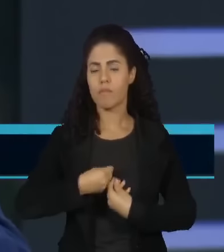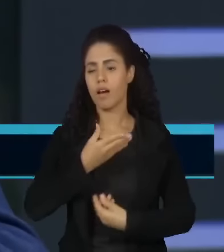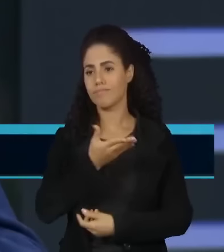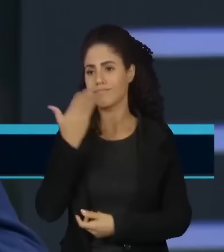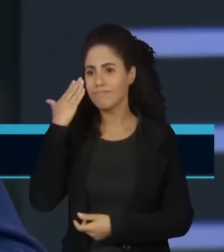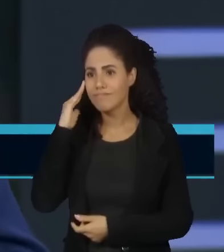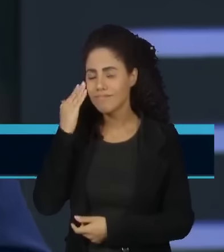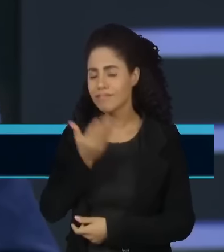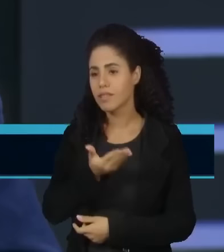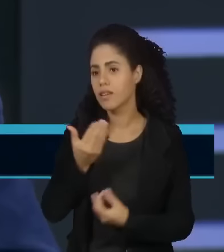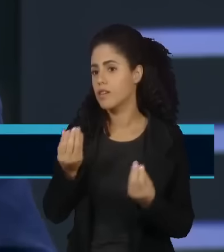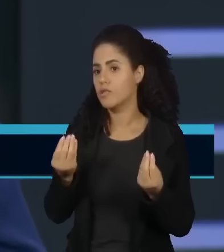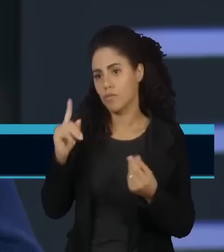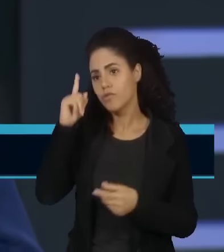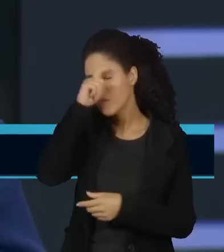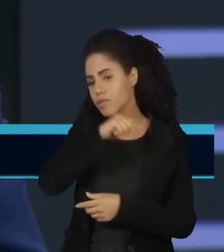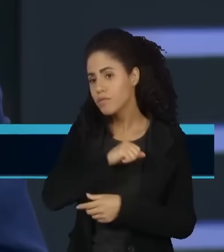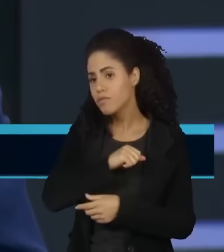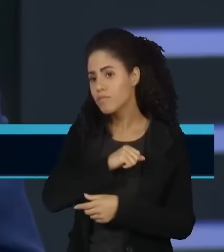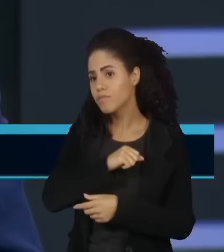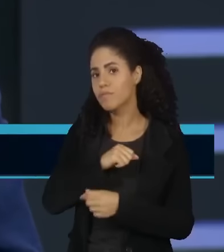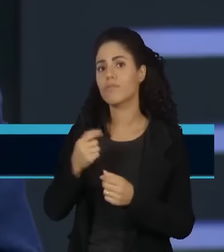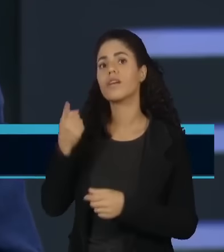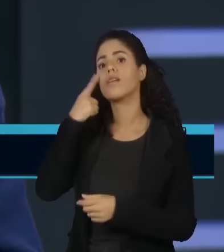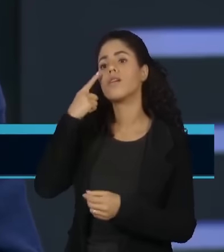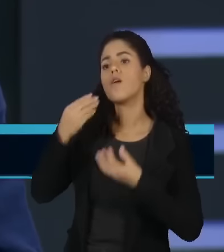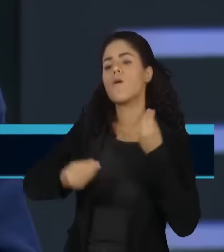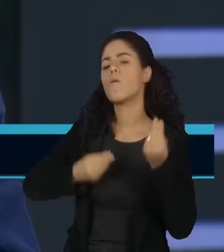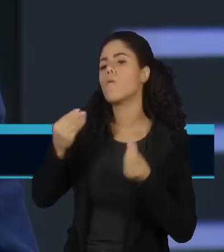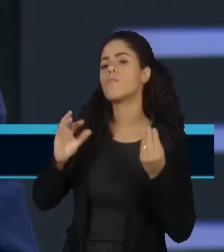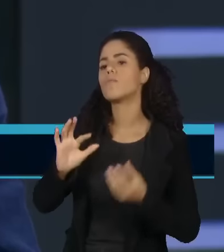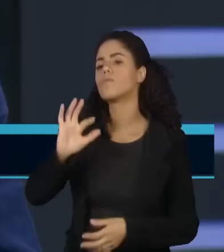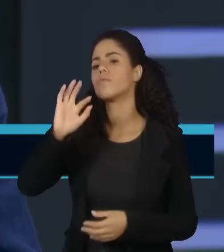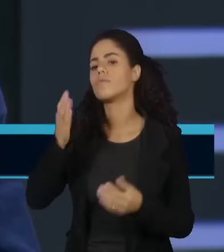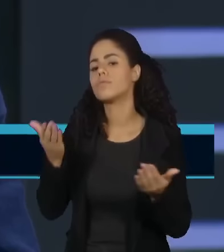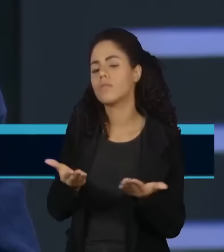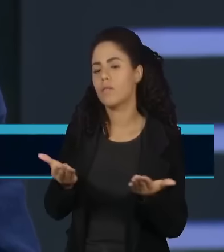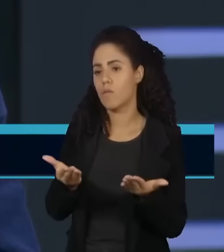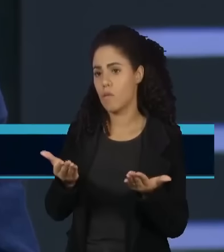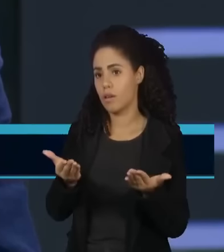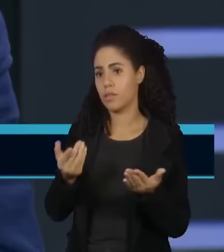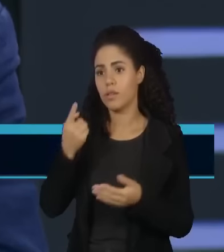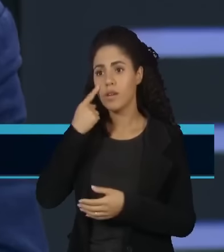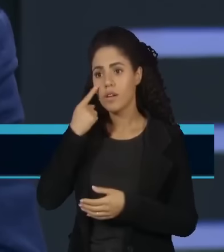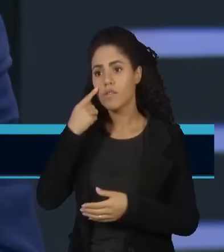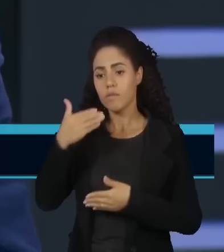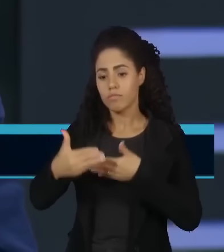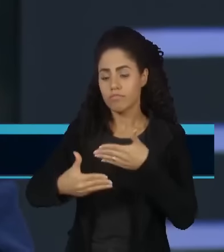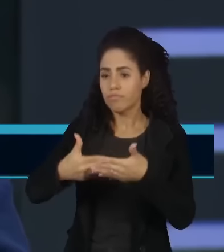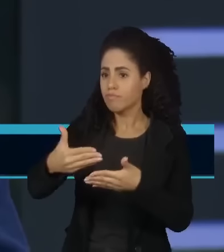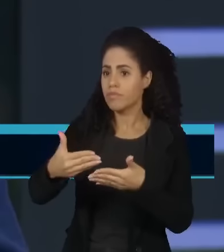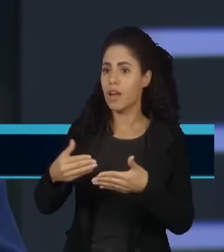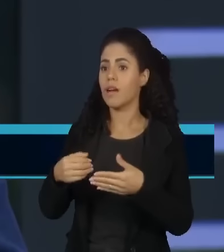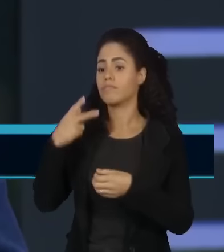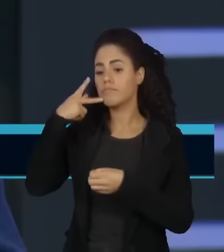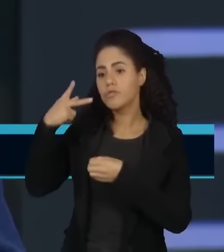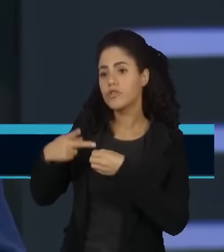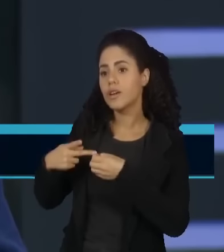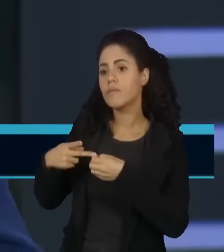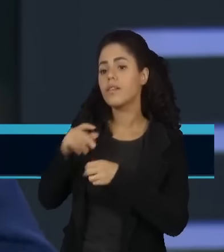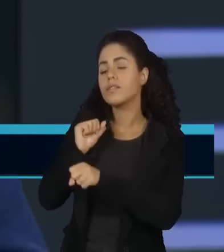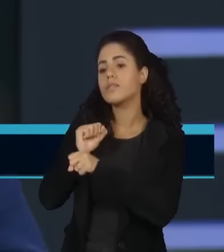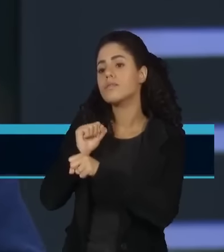legal de ter um estado de sítio. Em suma, vamos ver agora como é que vai ser, isso deveria ser encaminhado agora. Agora a PGR diz que não é bom, precisa